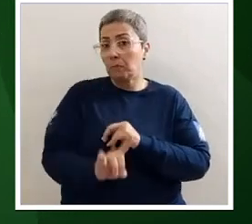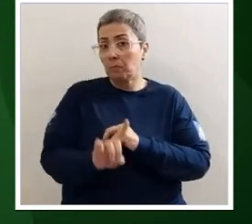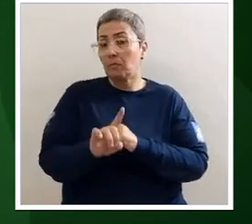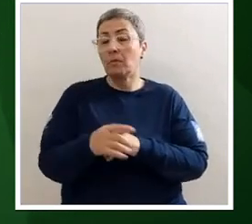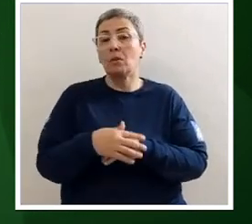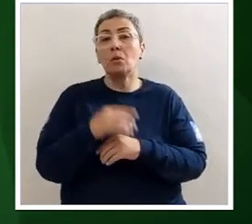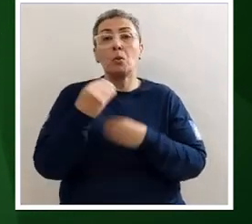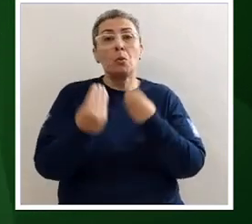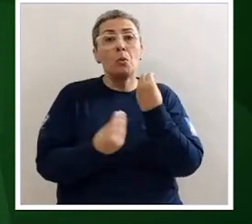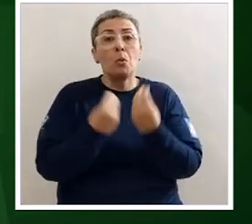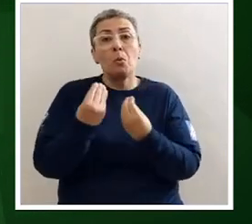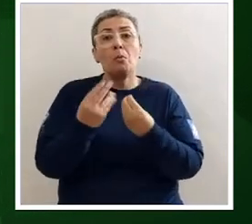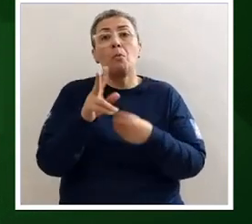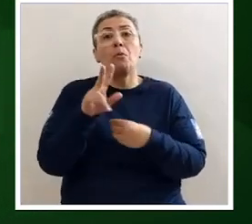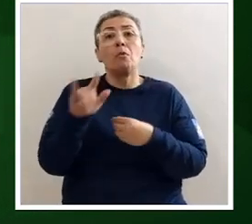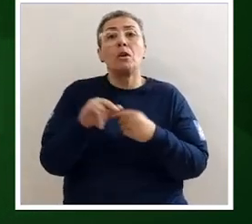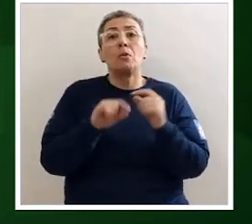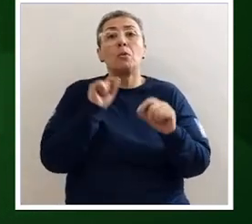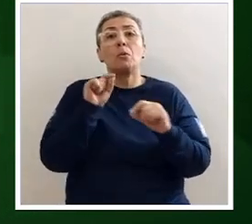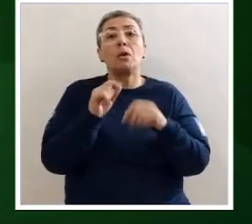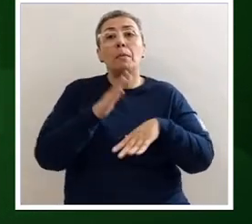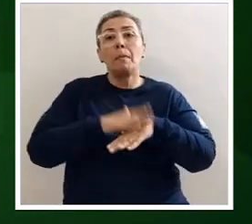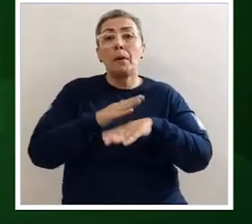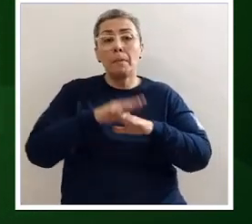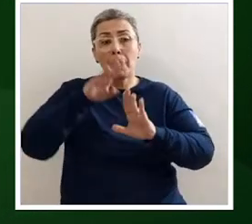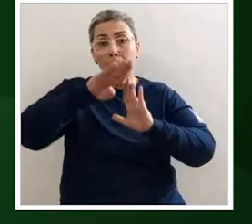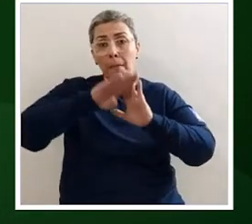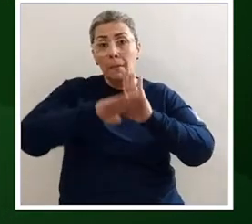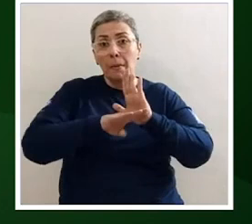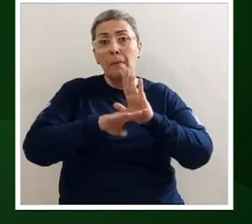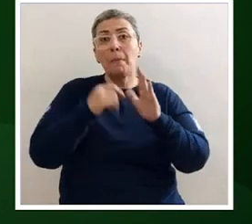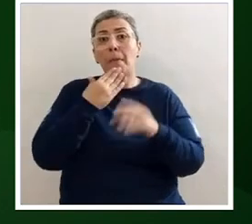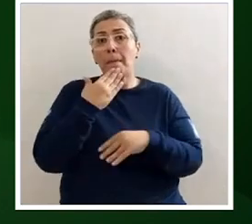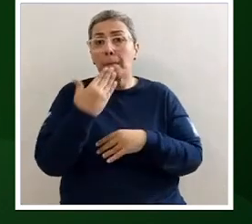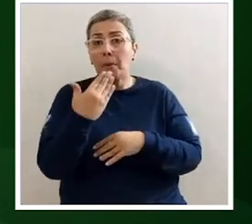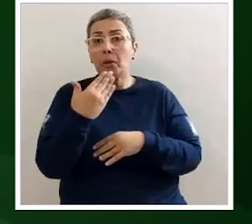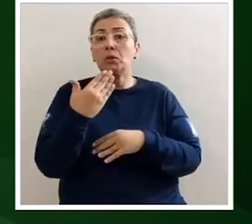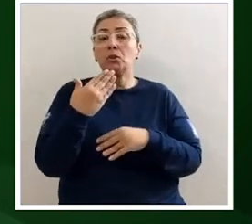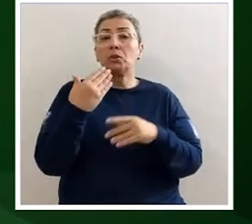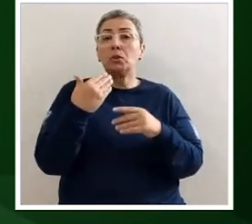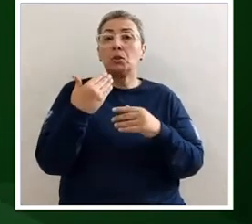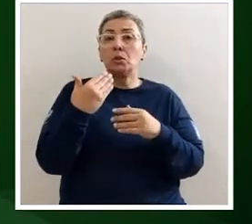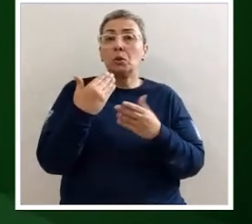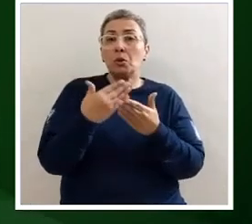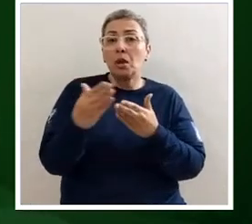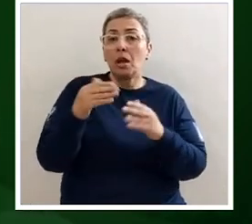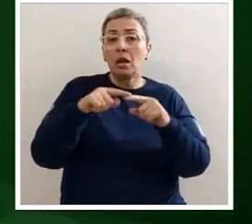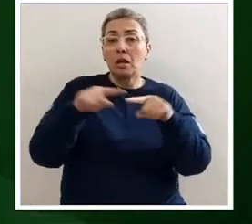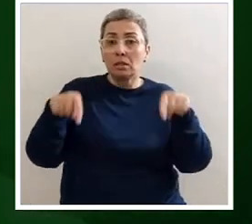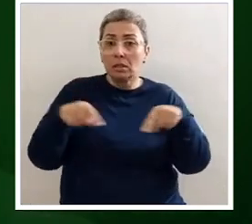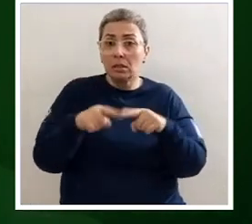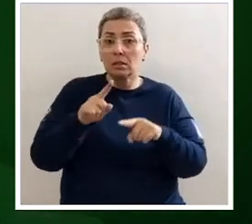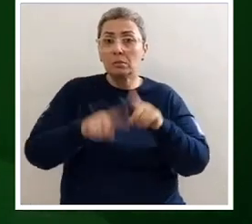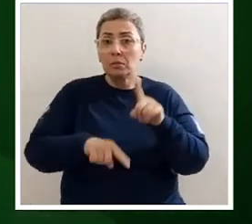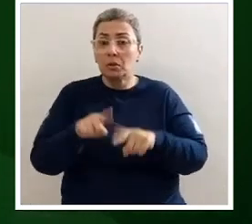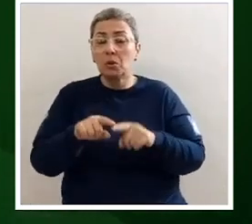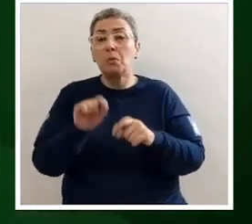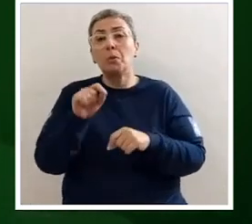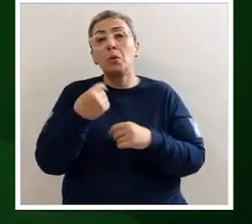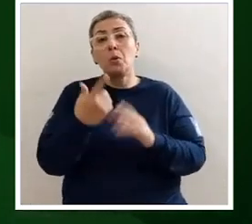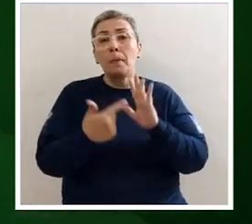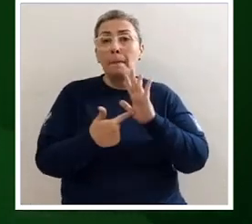como é que a gente fazia qual era o procedimento para eles pedirem abertura de sala de recurso